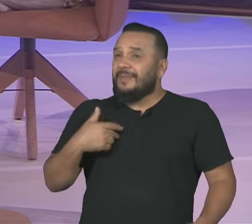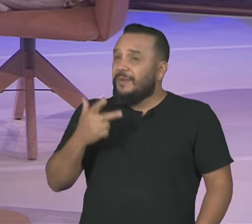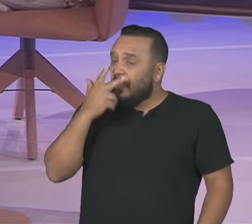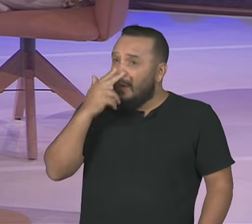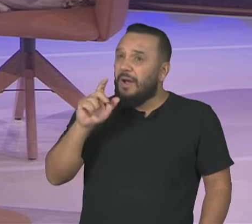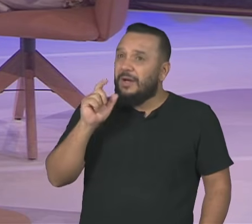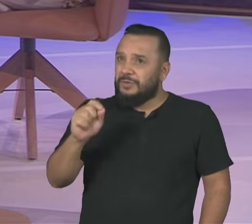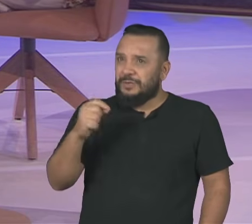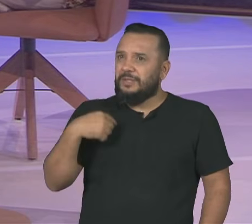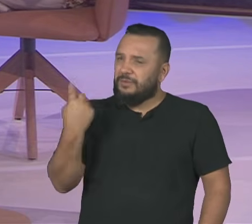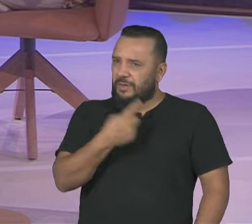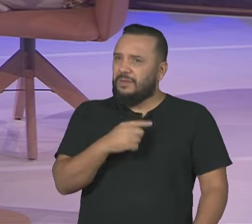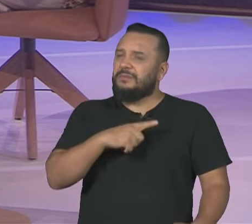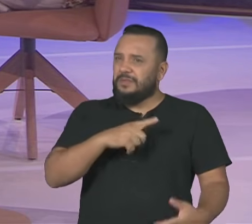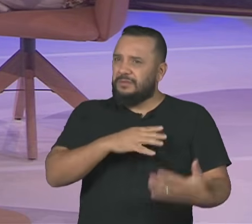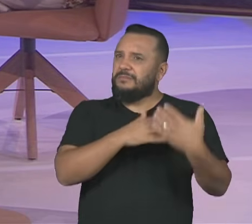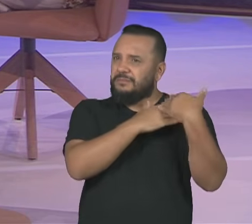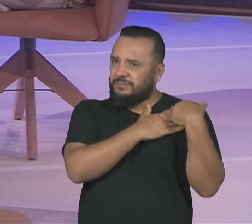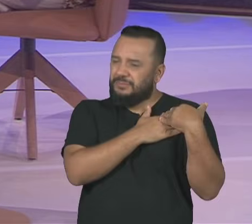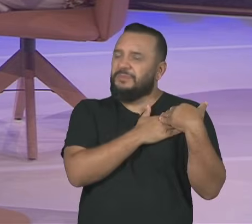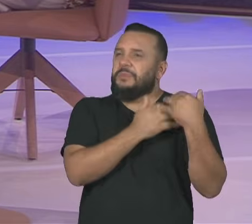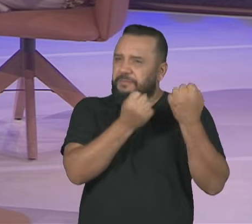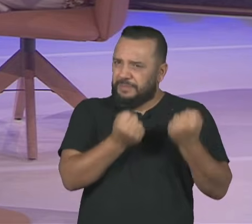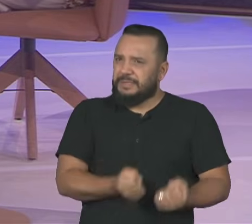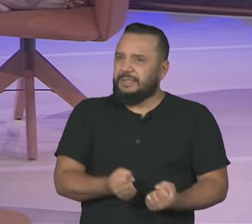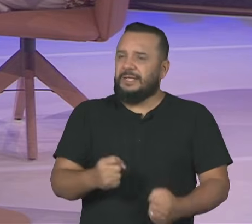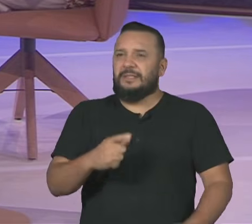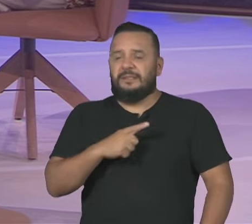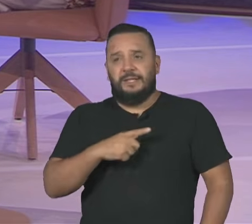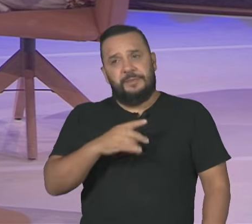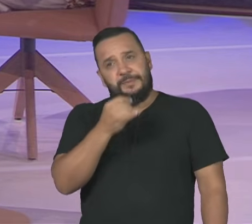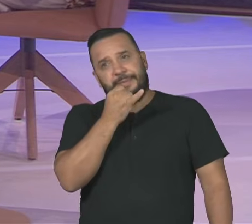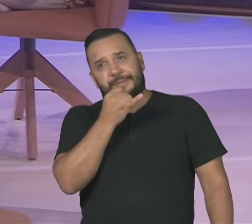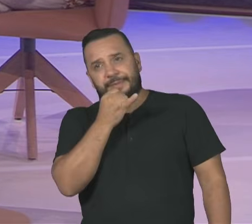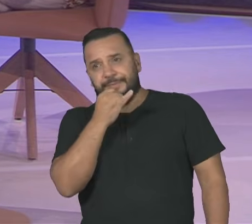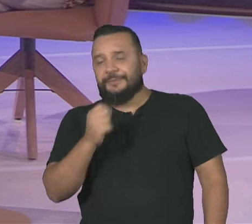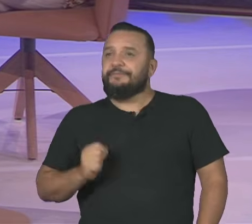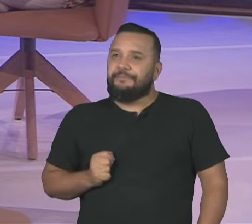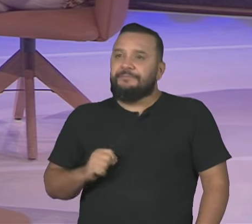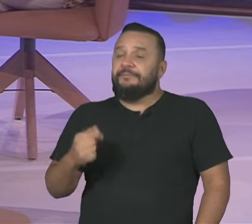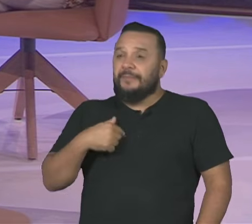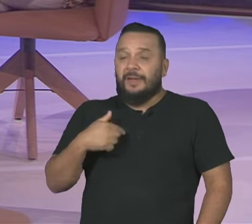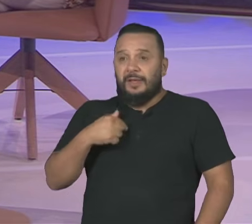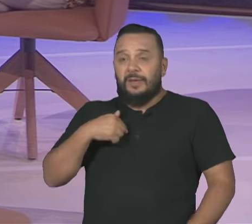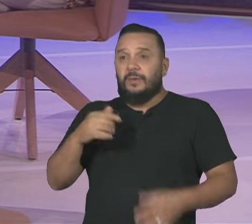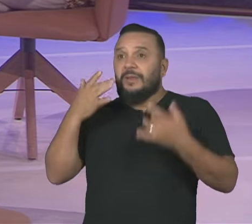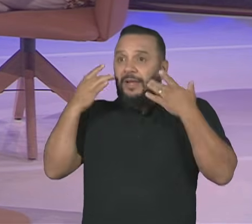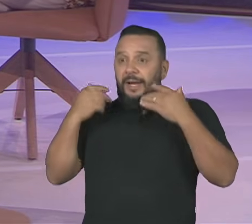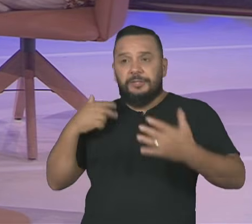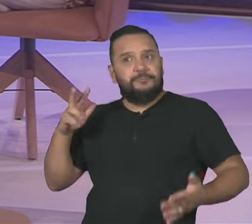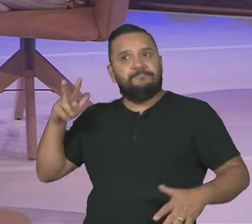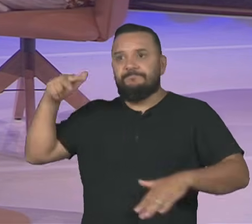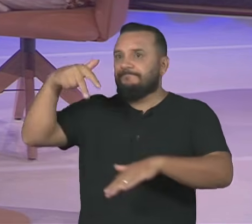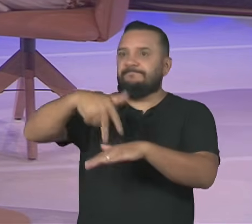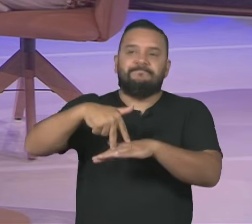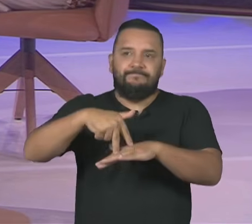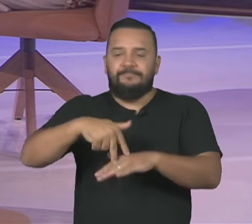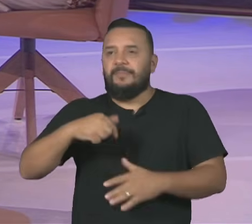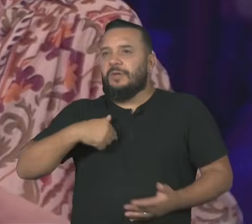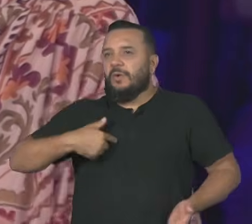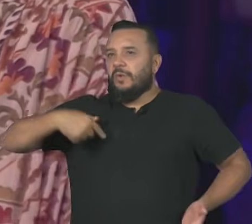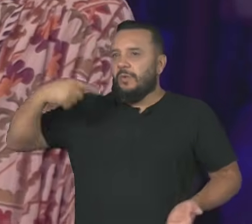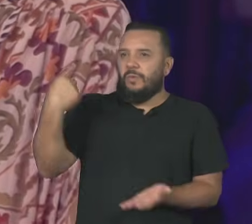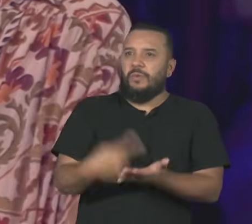uma responsabilidade muito grande. Por exemplo, toda vez que eu entro em cena, eu tenho um